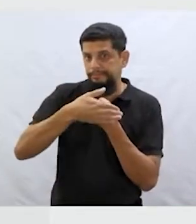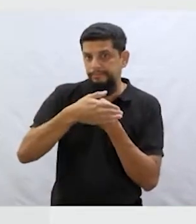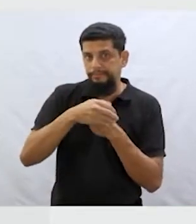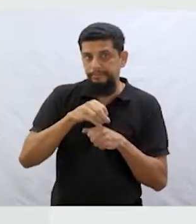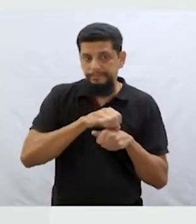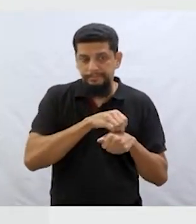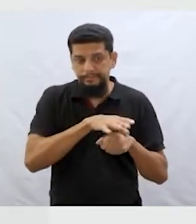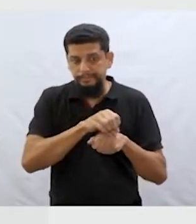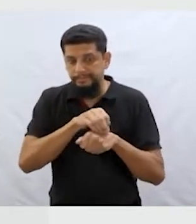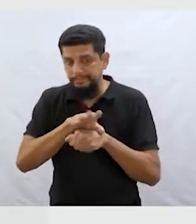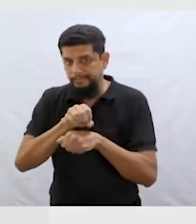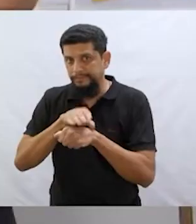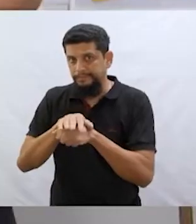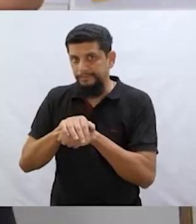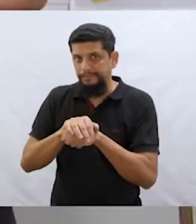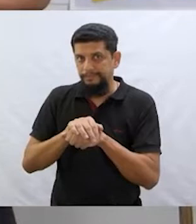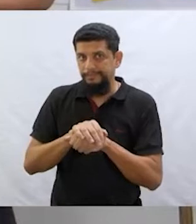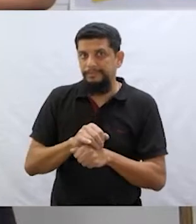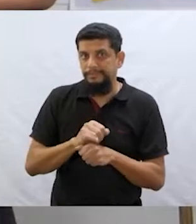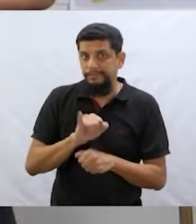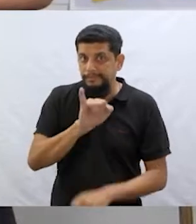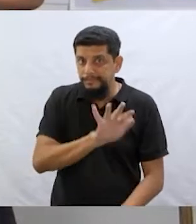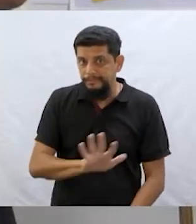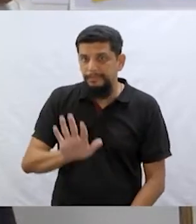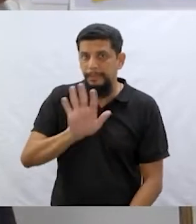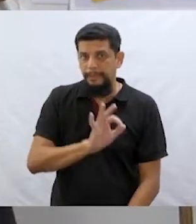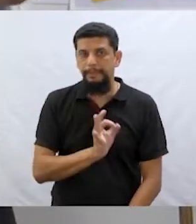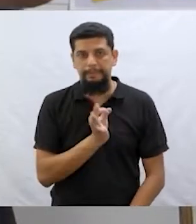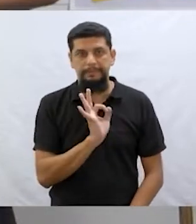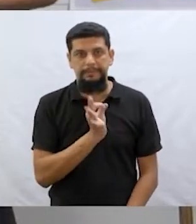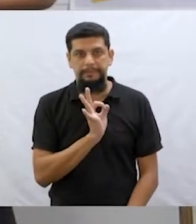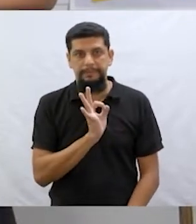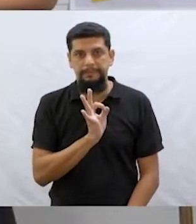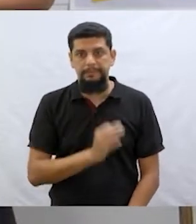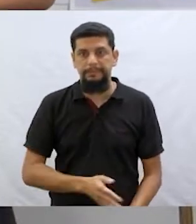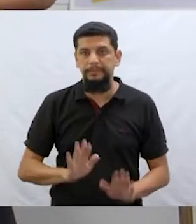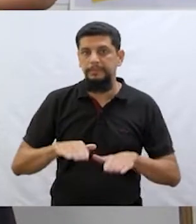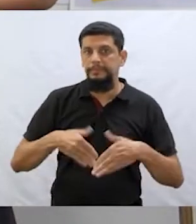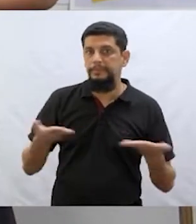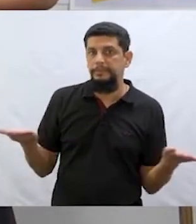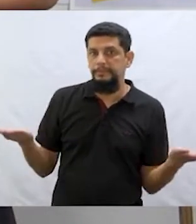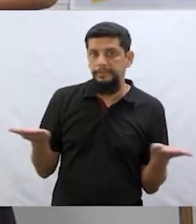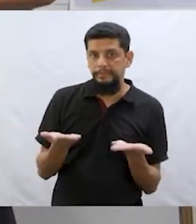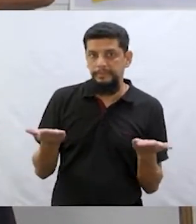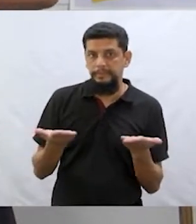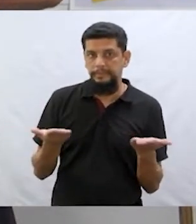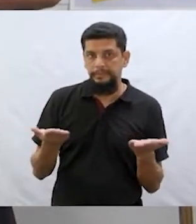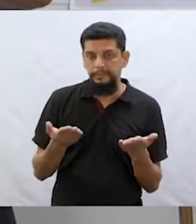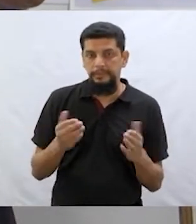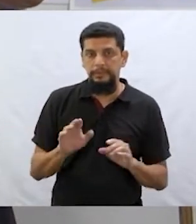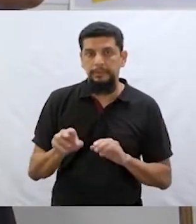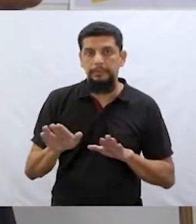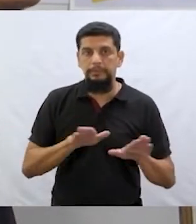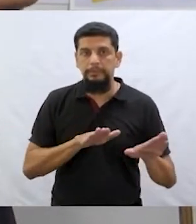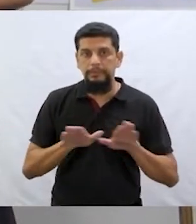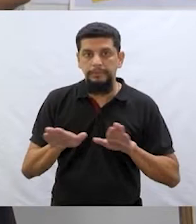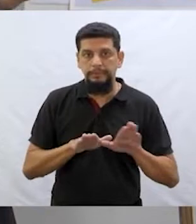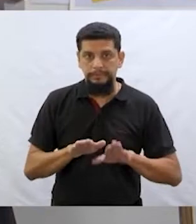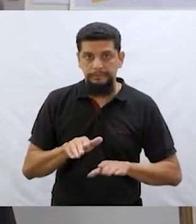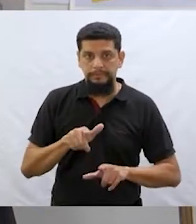ela deu dicas através da palavra. Através das imagens, das imagens, é isso mesmo. E aí, a letra U tem um